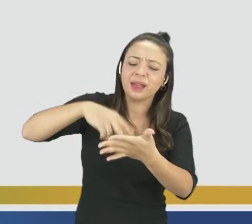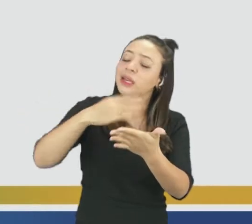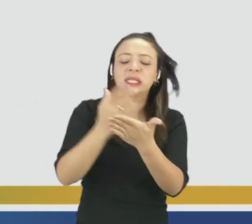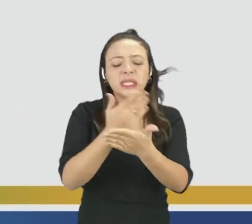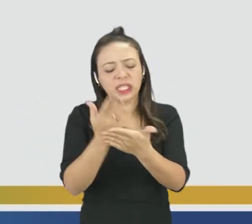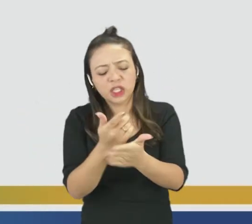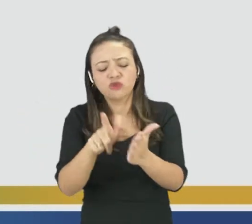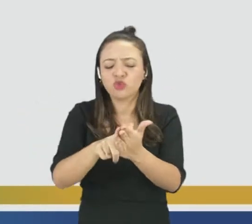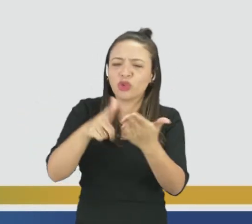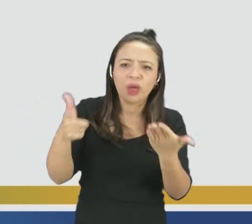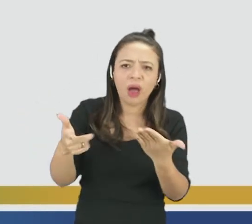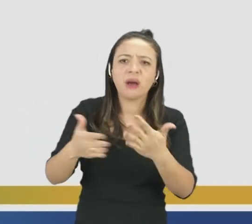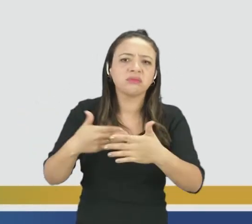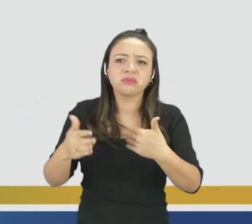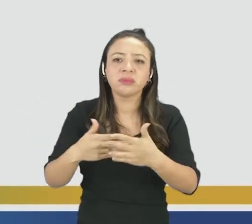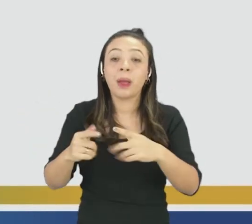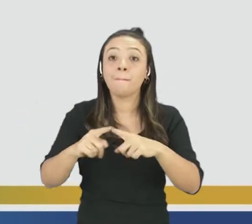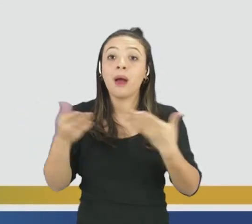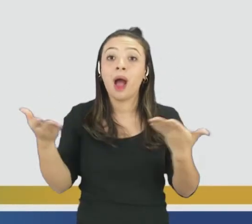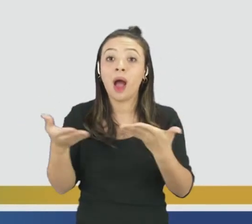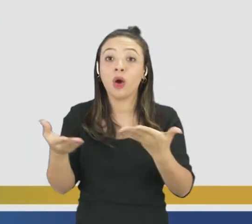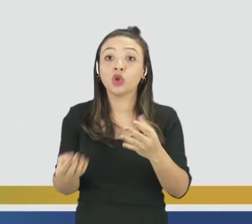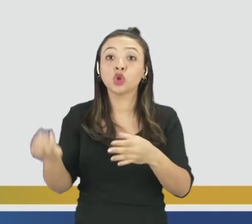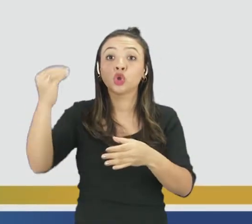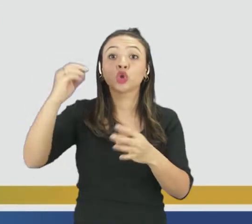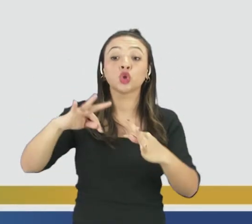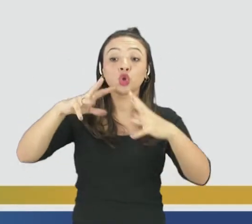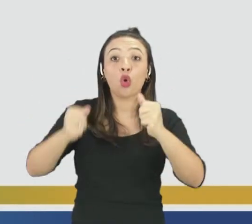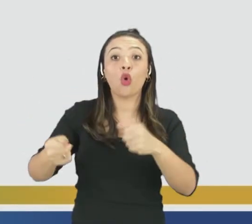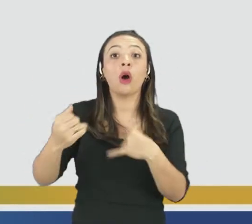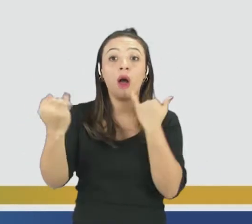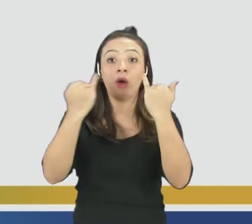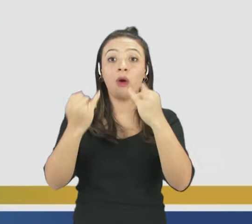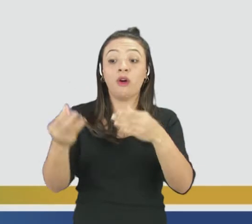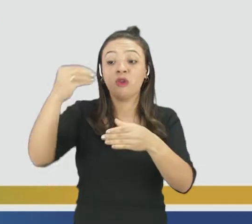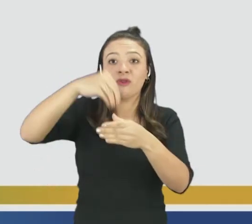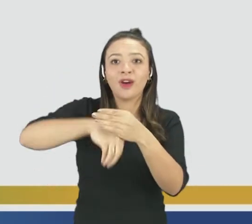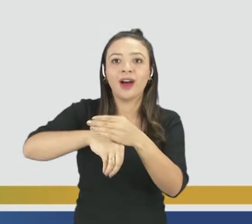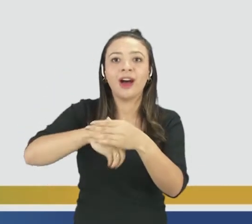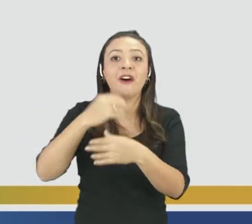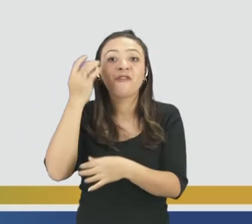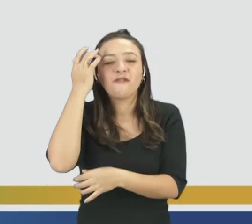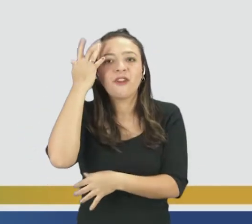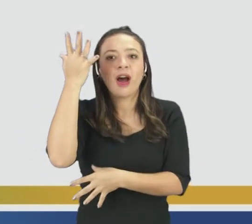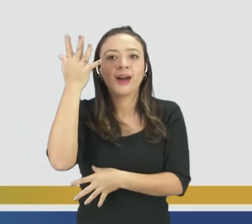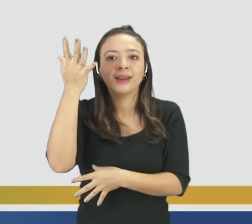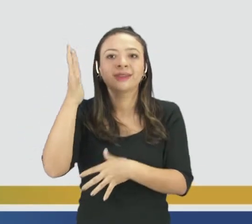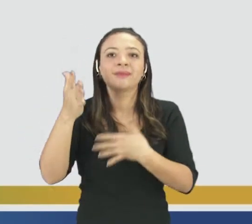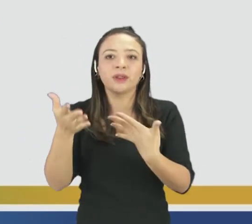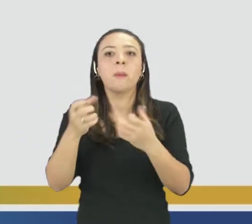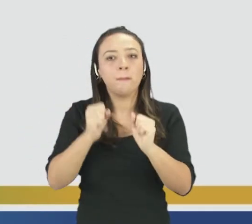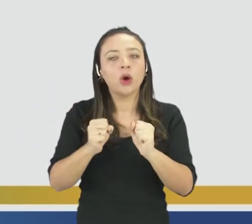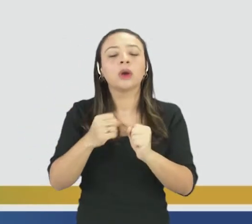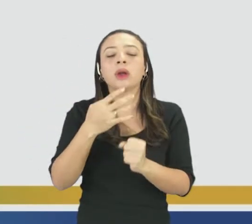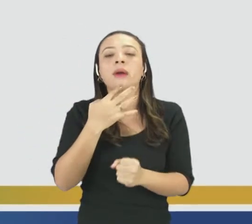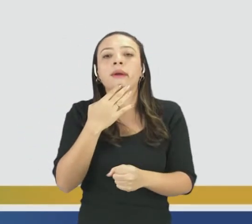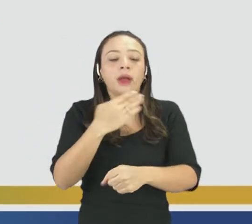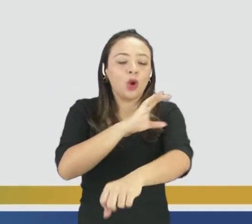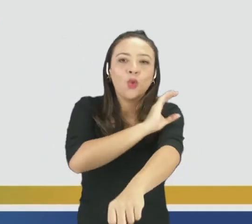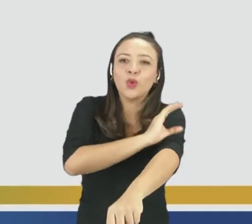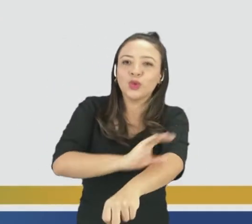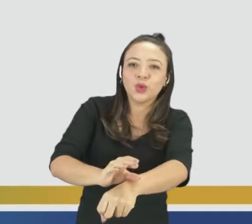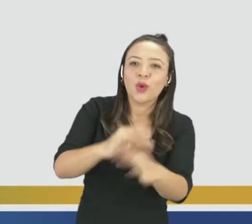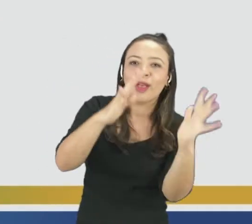livros jornais revistas e agora essas informações estão mais fáceis na sua mão e você pode conhecer uma outra cultura alguns